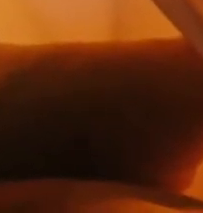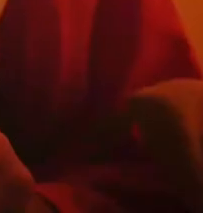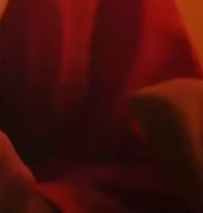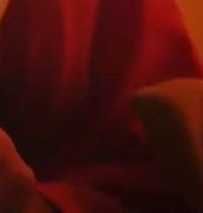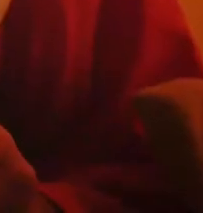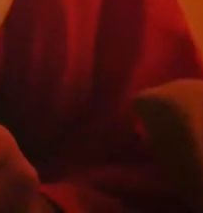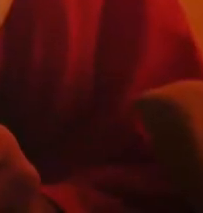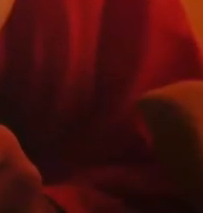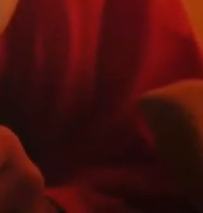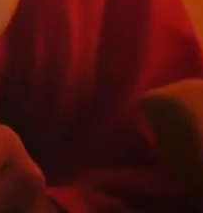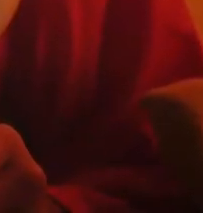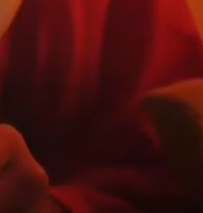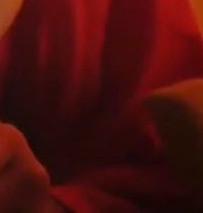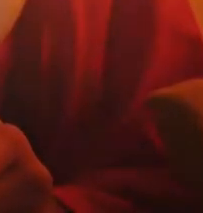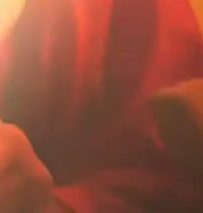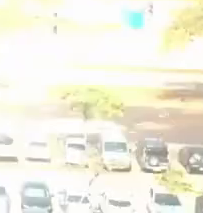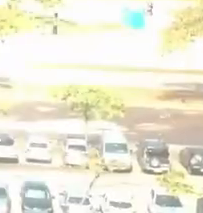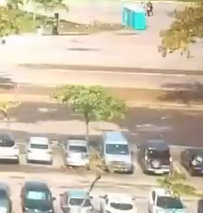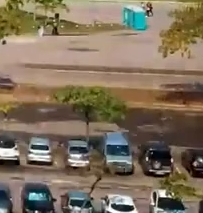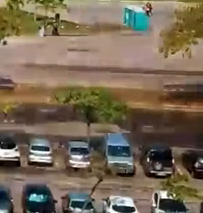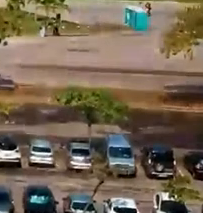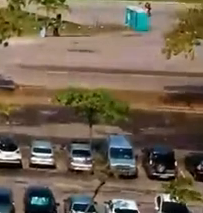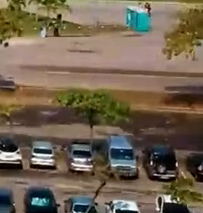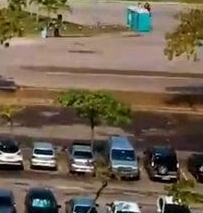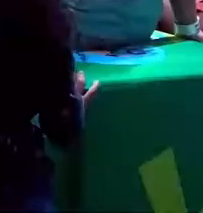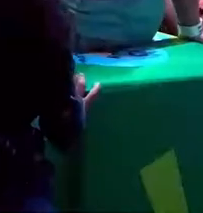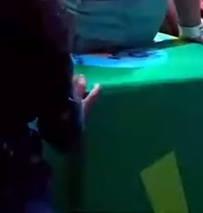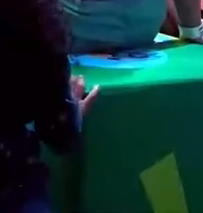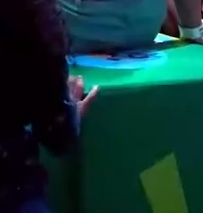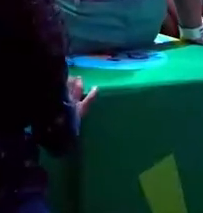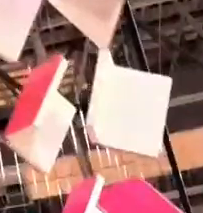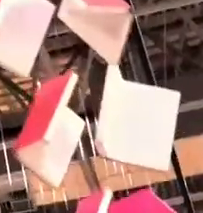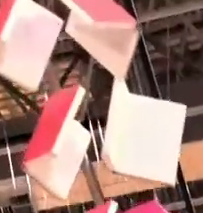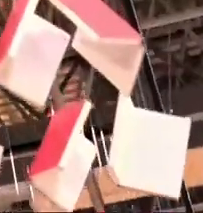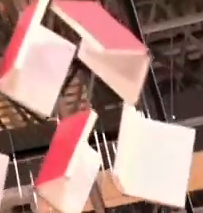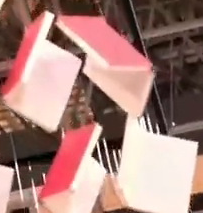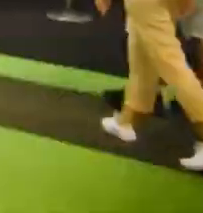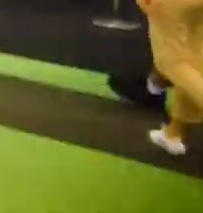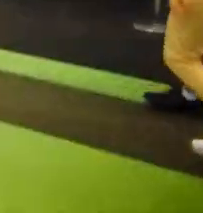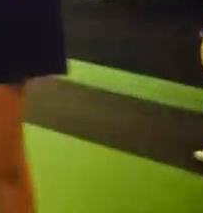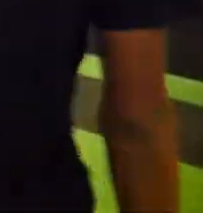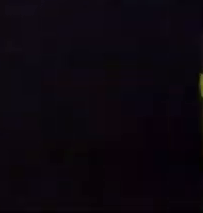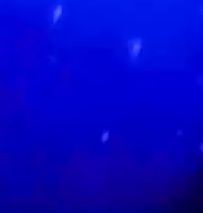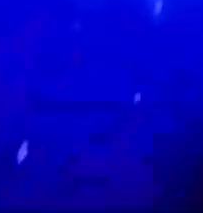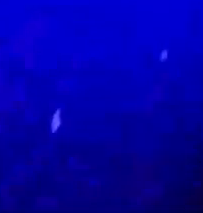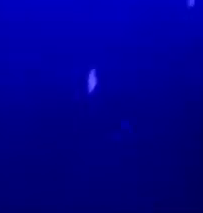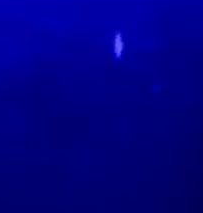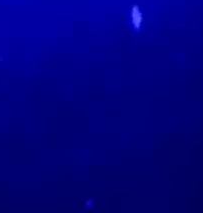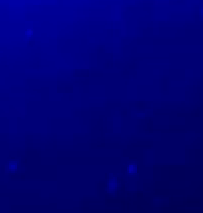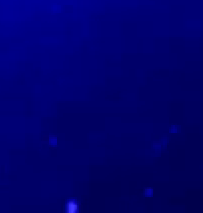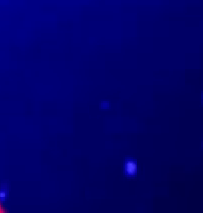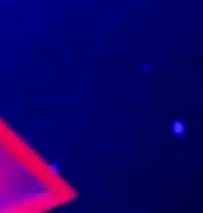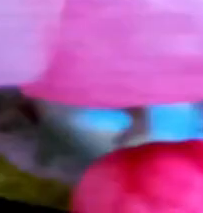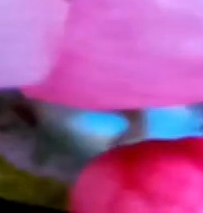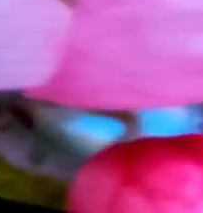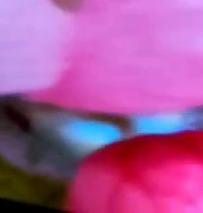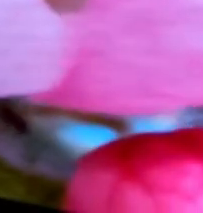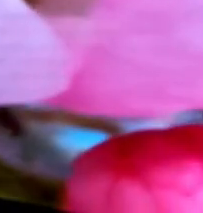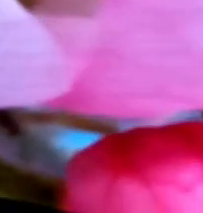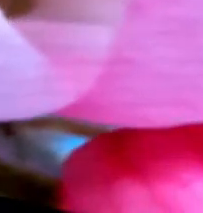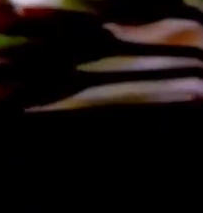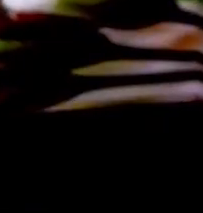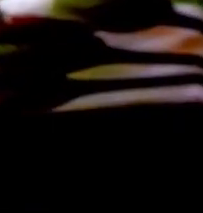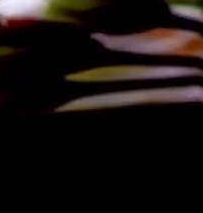diferentes de uma mesma aventura e esse Grande Encontro de narrativas e de momentos inesquecíveis está chegando